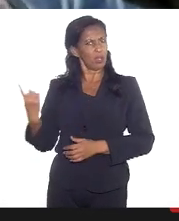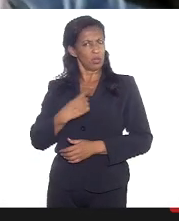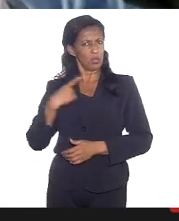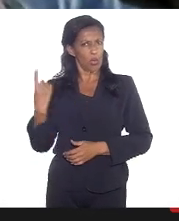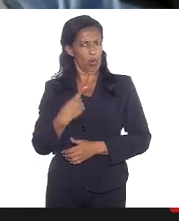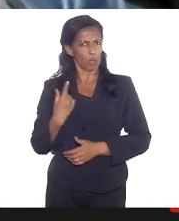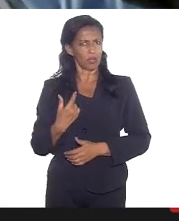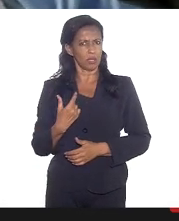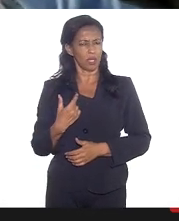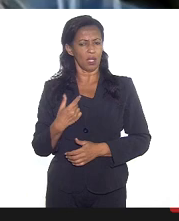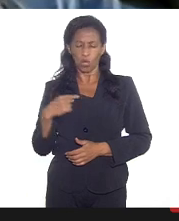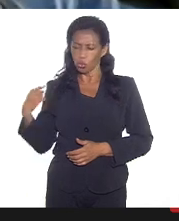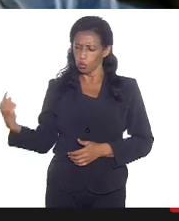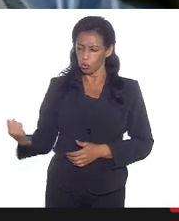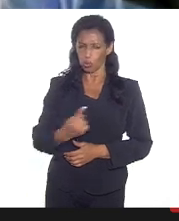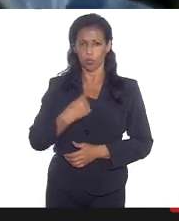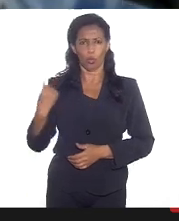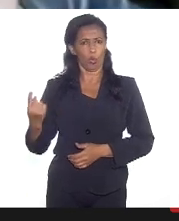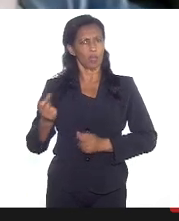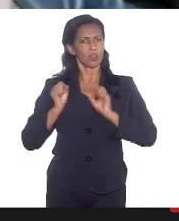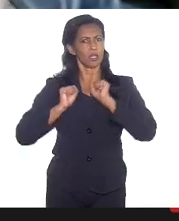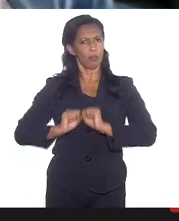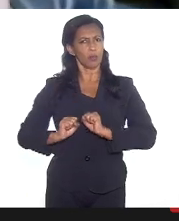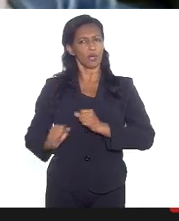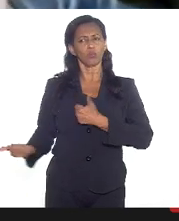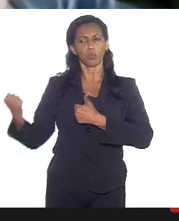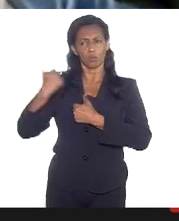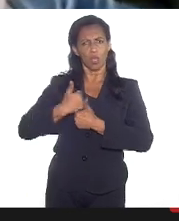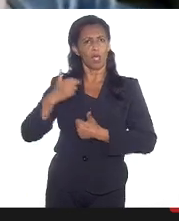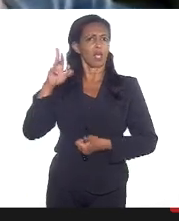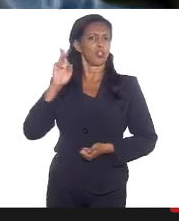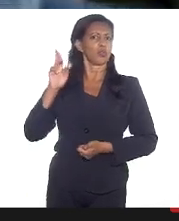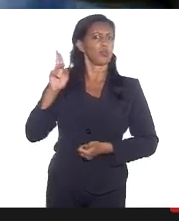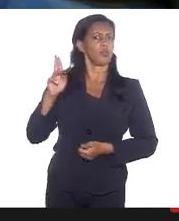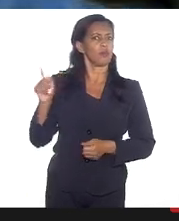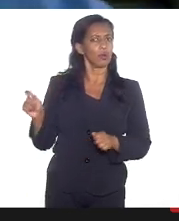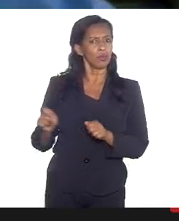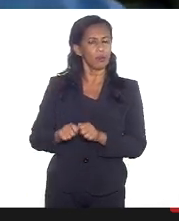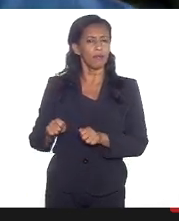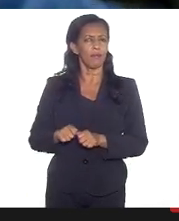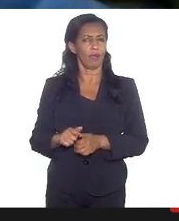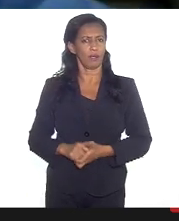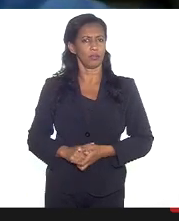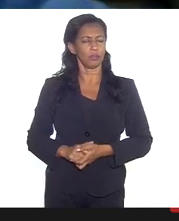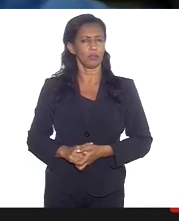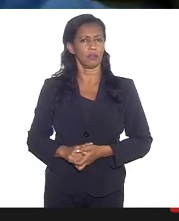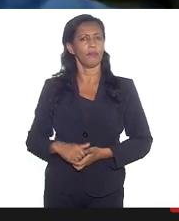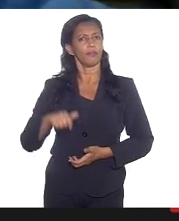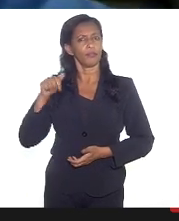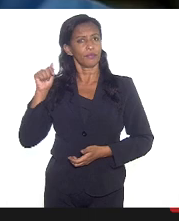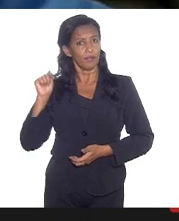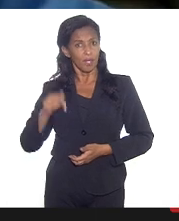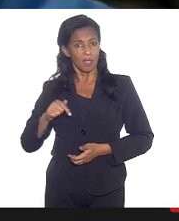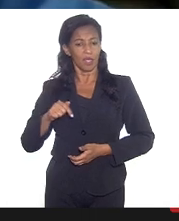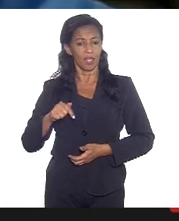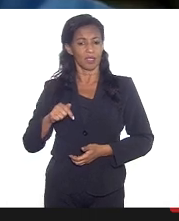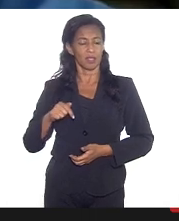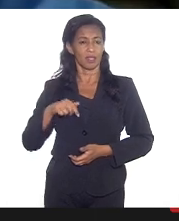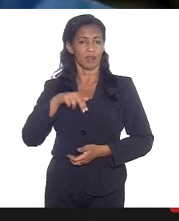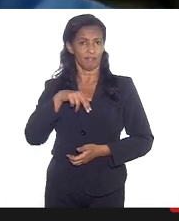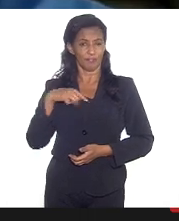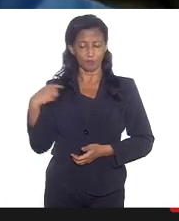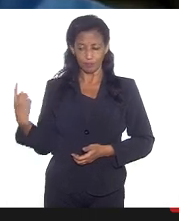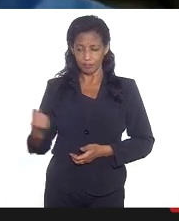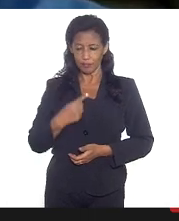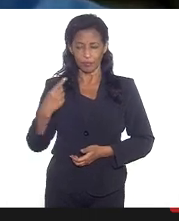nível discricionário de comando e assume a responsabilidade do que faz. Esta é, eu acho que a maior